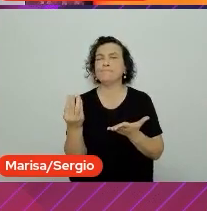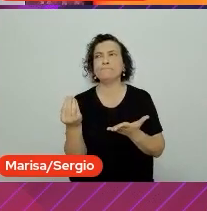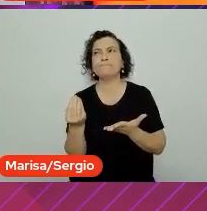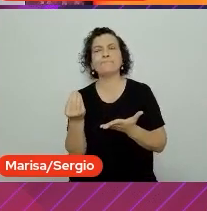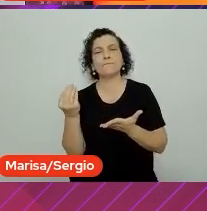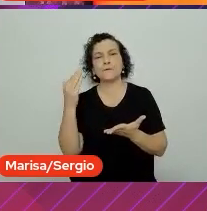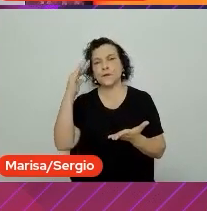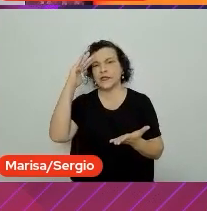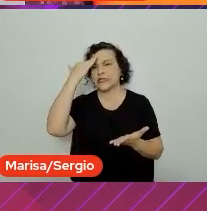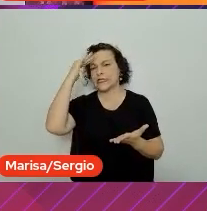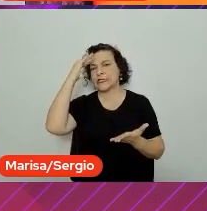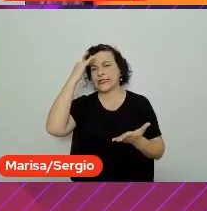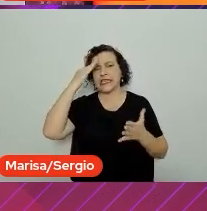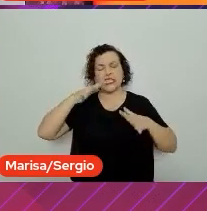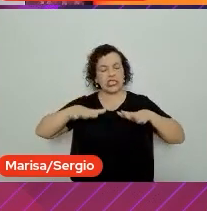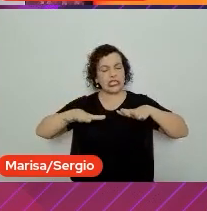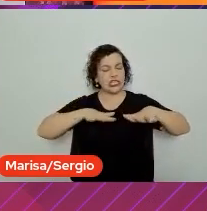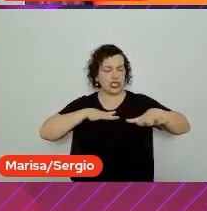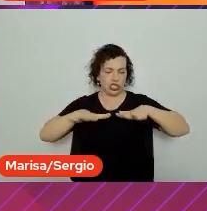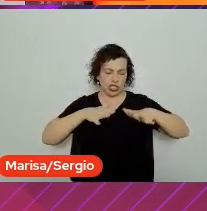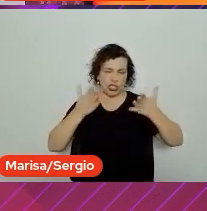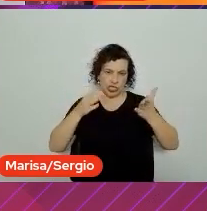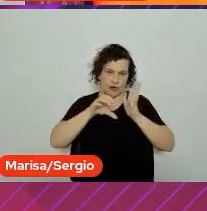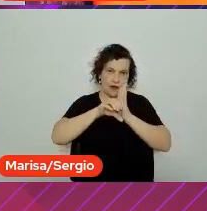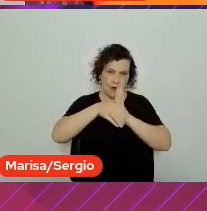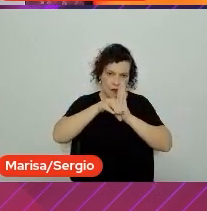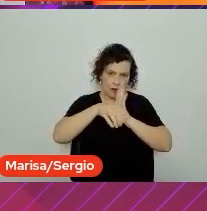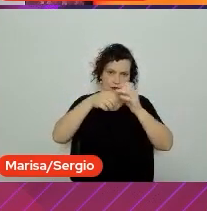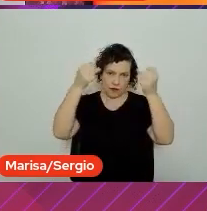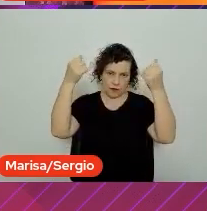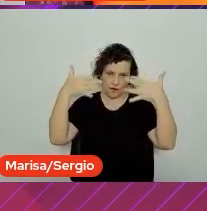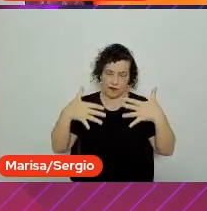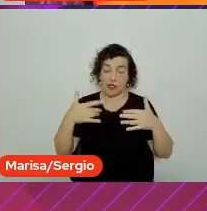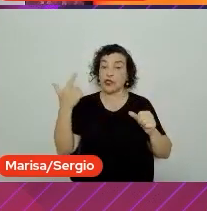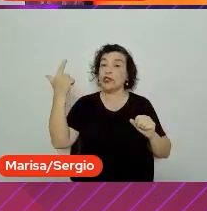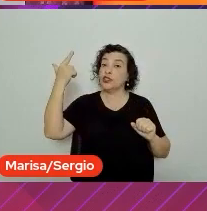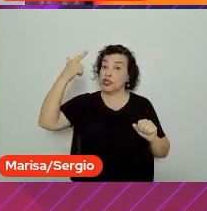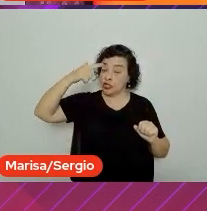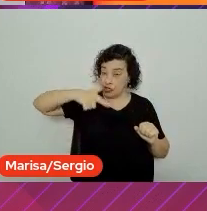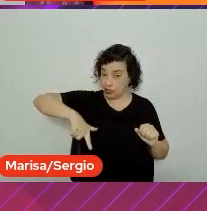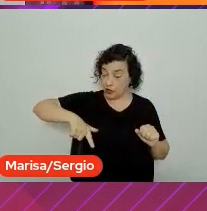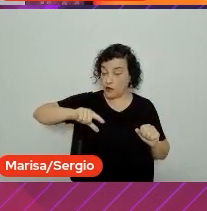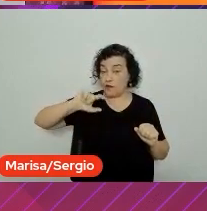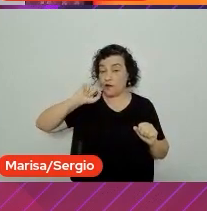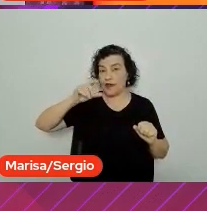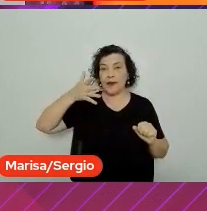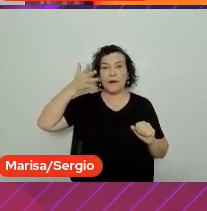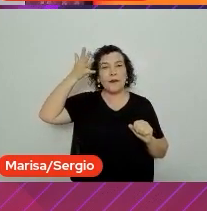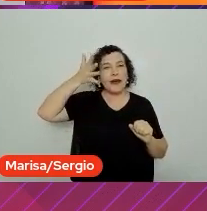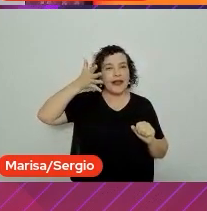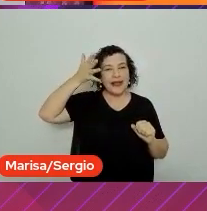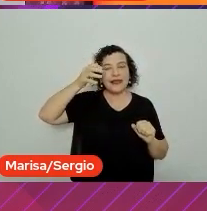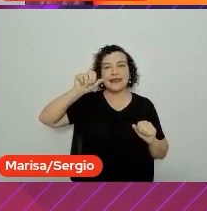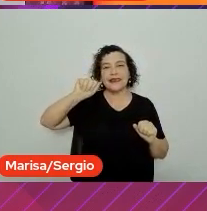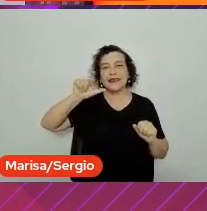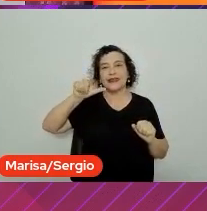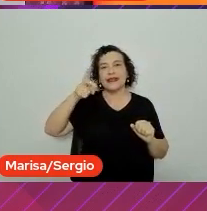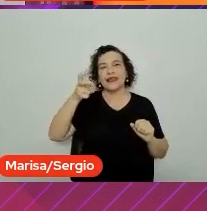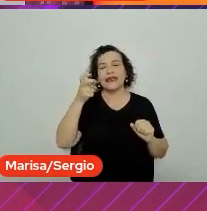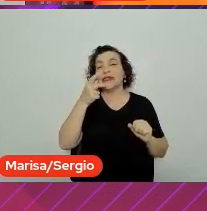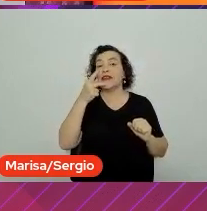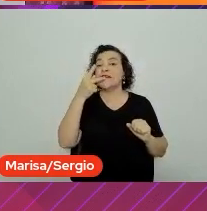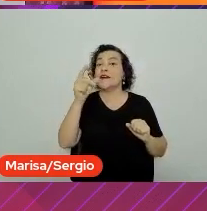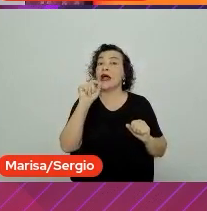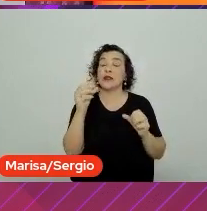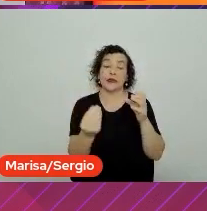por agilidade? Né? Vamos aliar alguns conceitos. De novo, pegando o gancho da palestra do Alex, a gente fala muito sobre geração